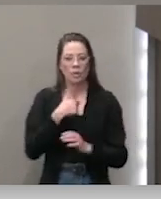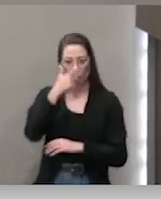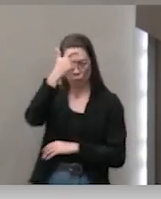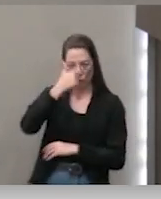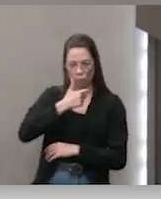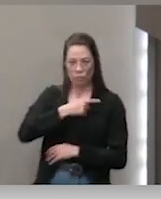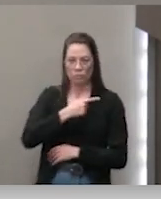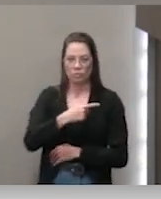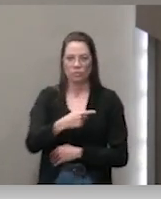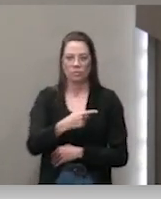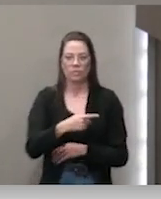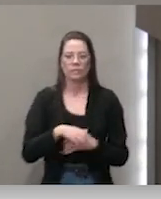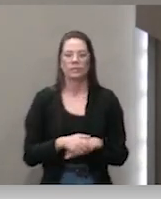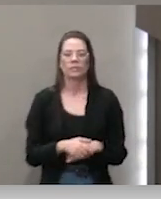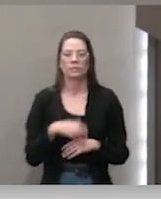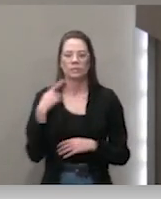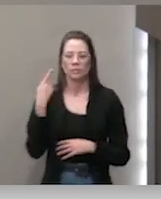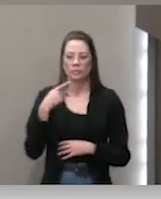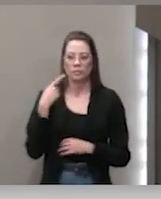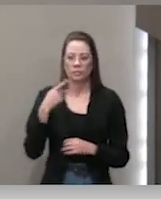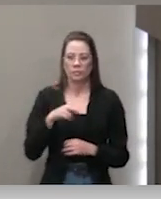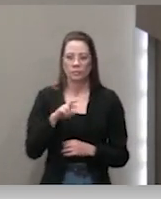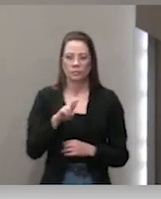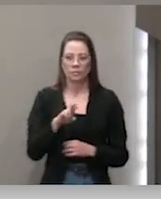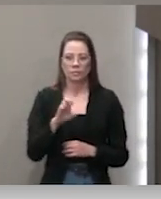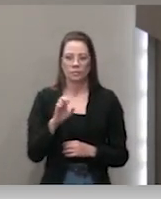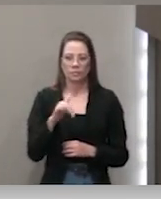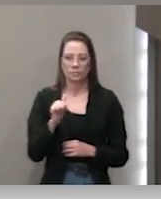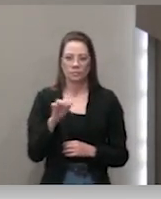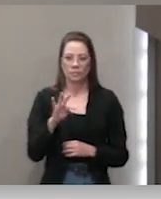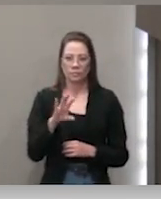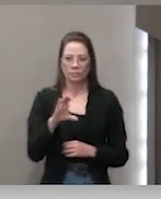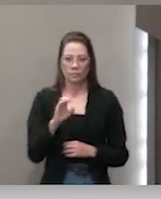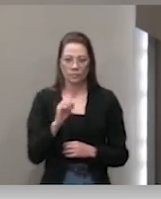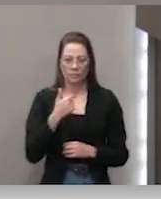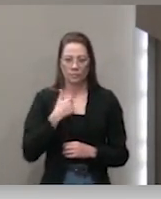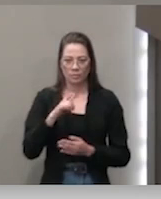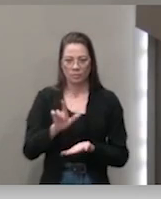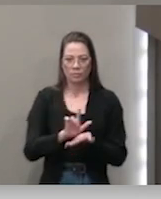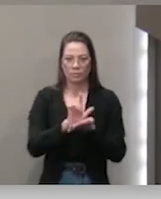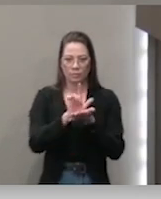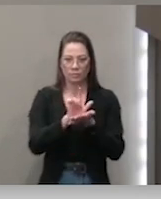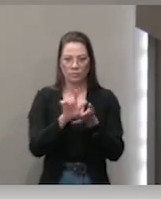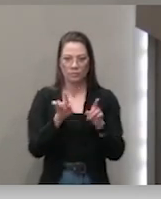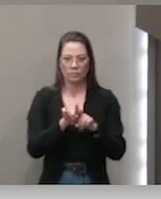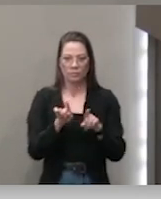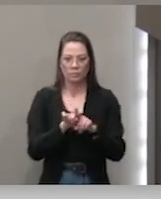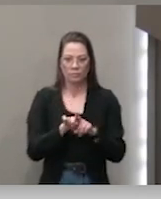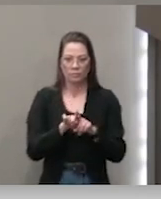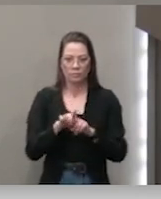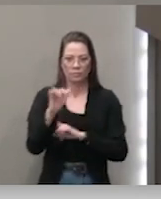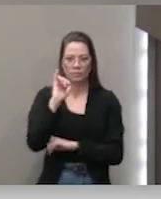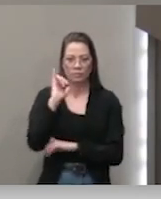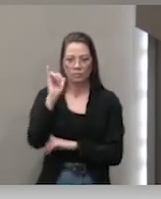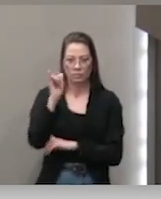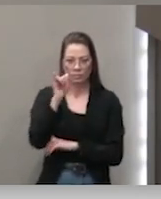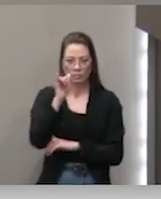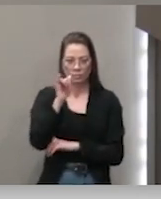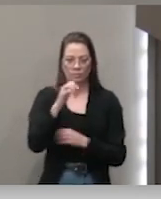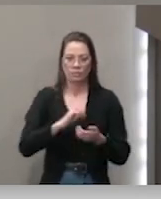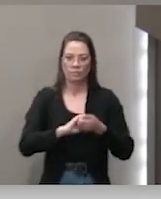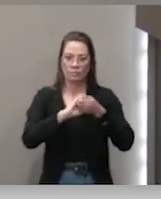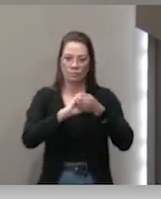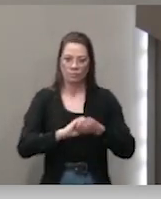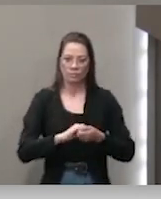presidente. Vereador Renato Checker, eu vou, como líder hoje aqui do PSD, também passar para o prefeito Pedro Almeida os seus